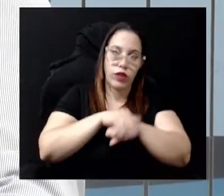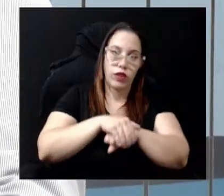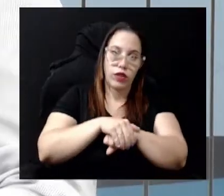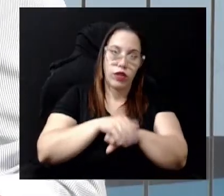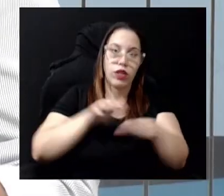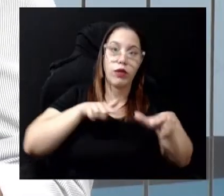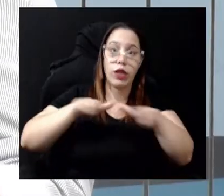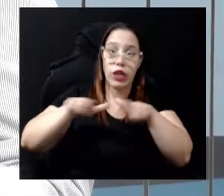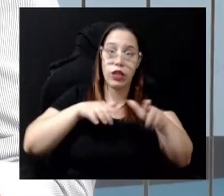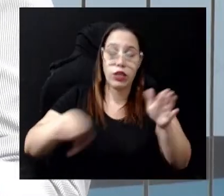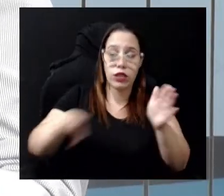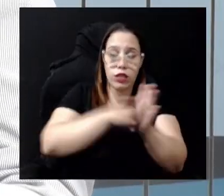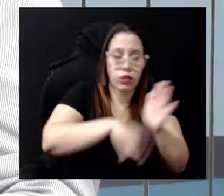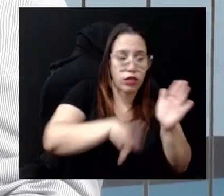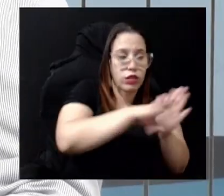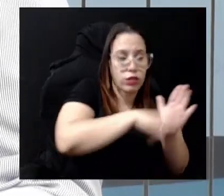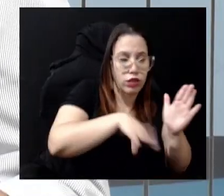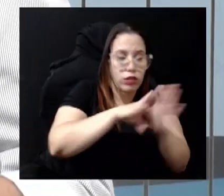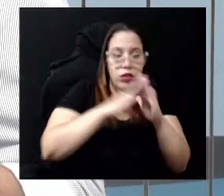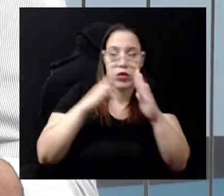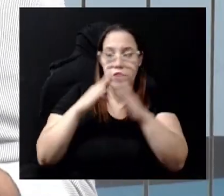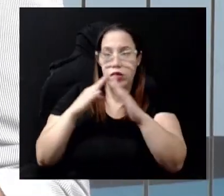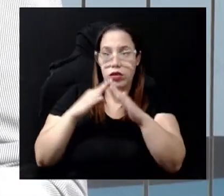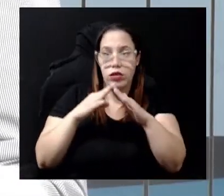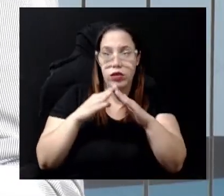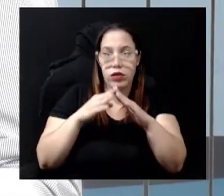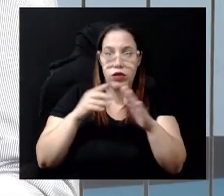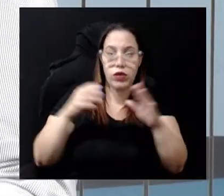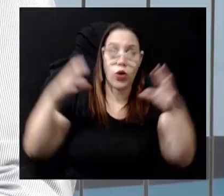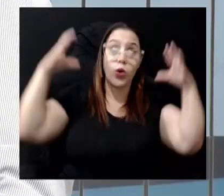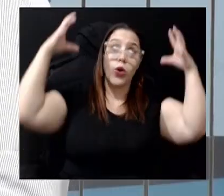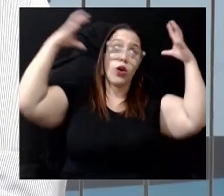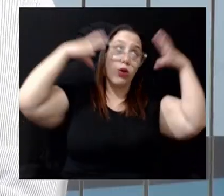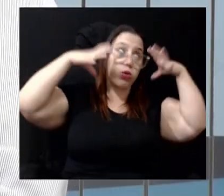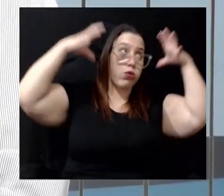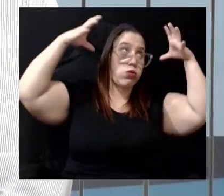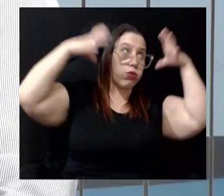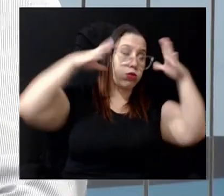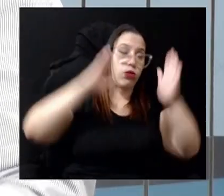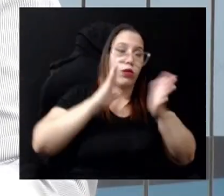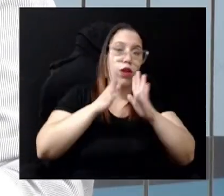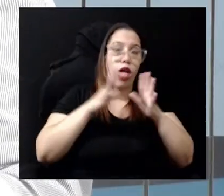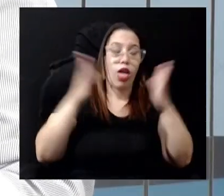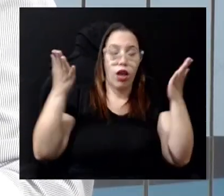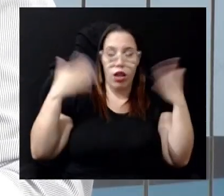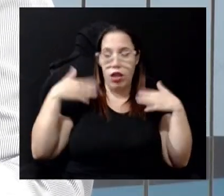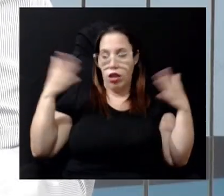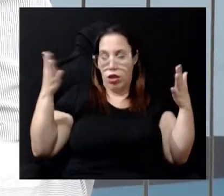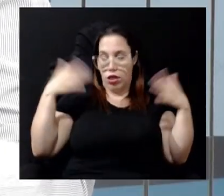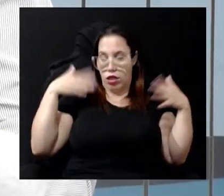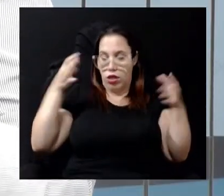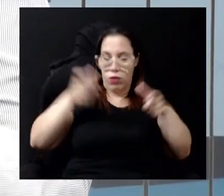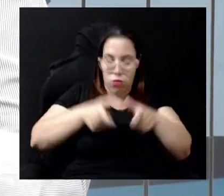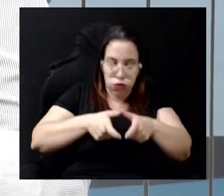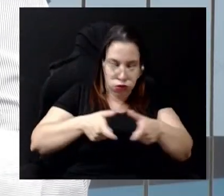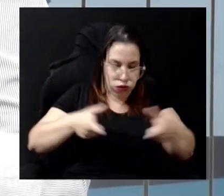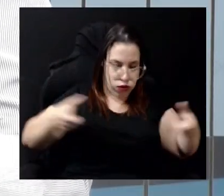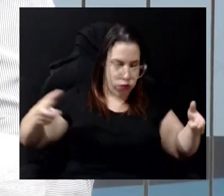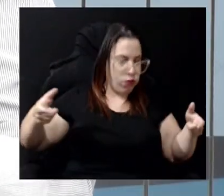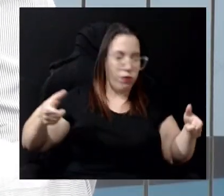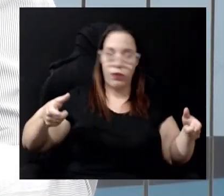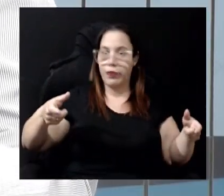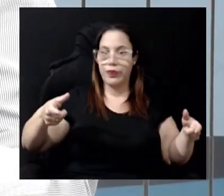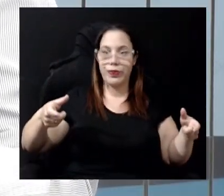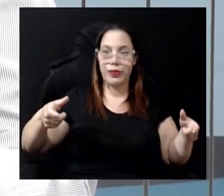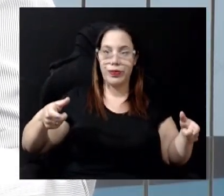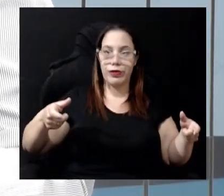em casa, ligando o seu chuveiro, sobretudo num período tão quente, e isso aumenta muito, muito o consumo